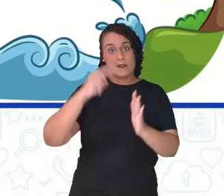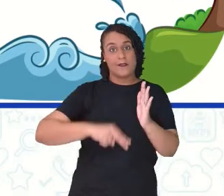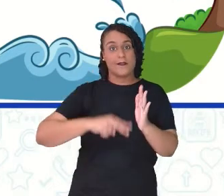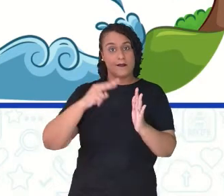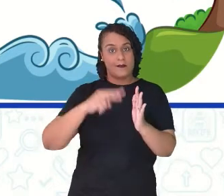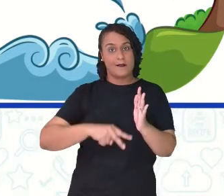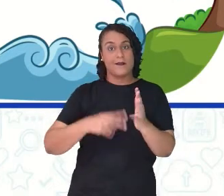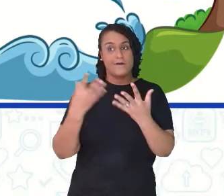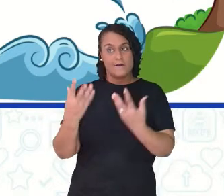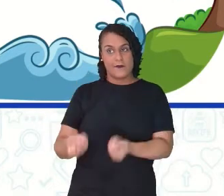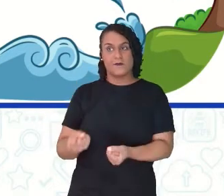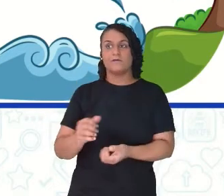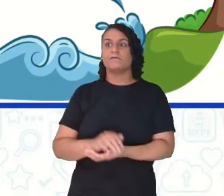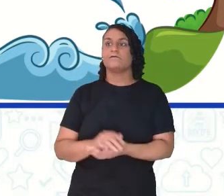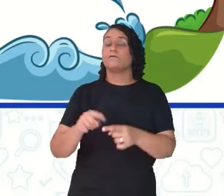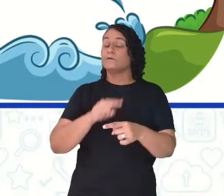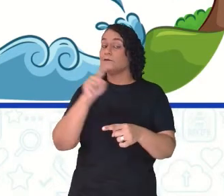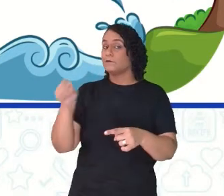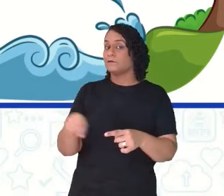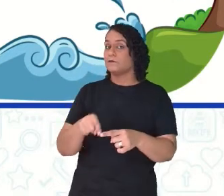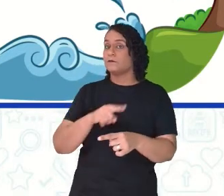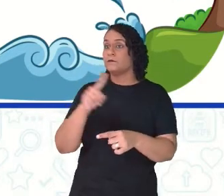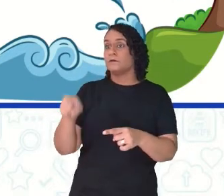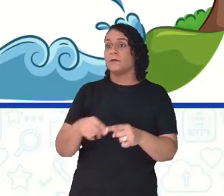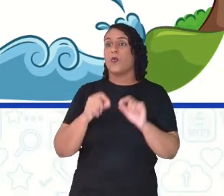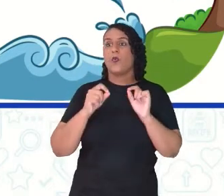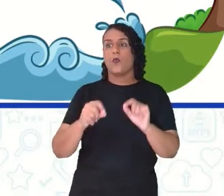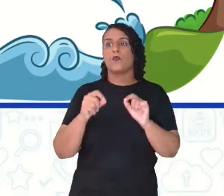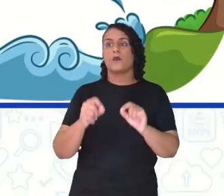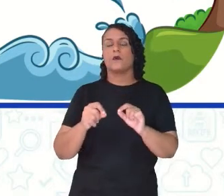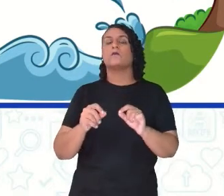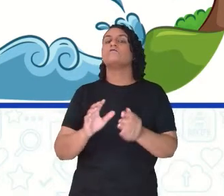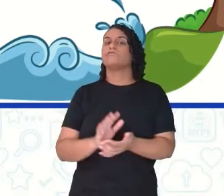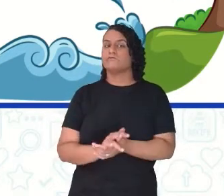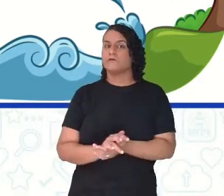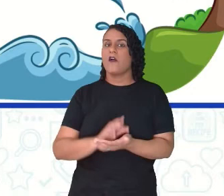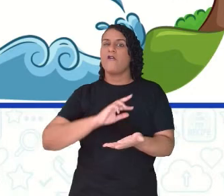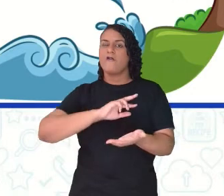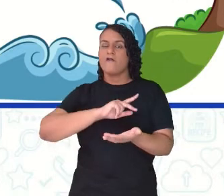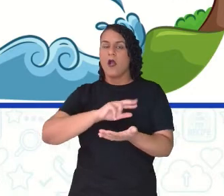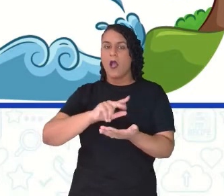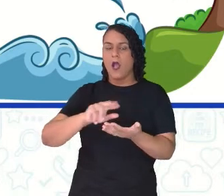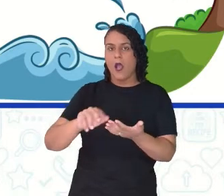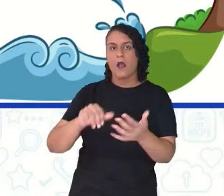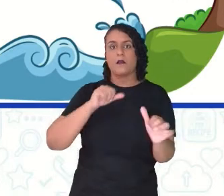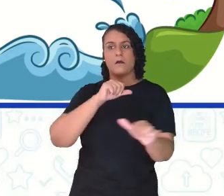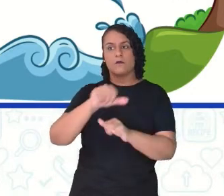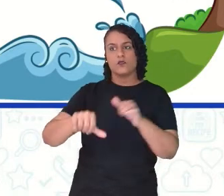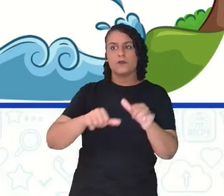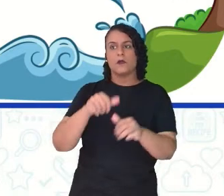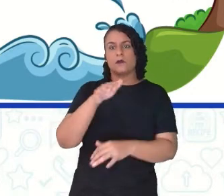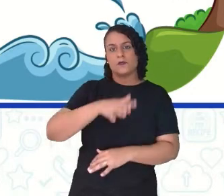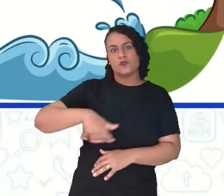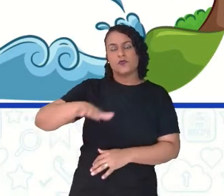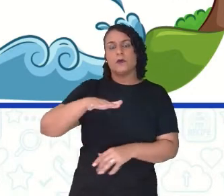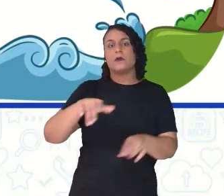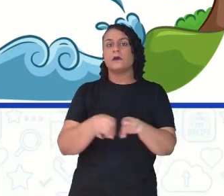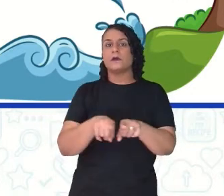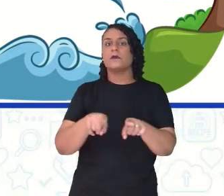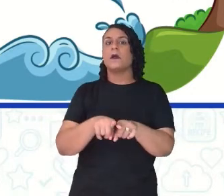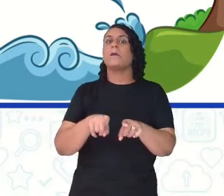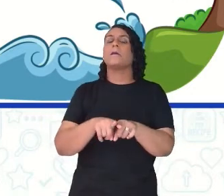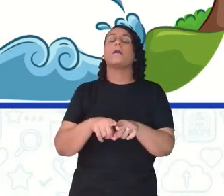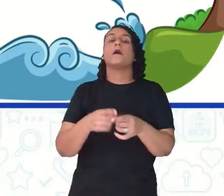Olha, o ciclo da água corresponde ao conjunto de mudanças de lugares e de estados